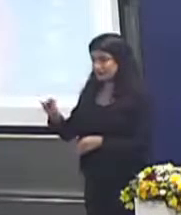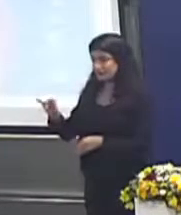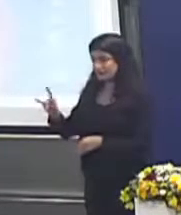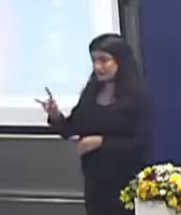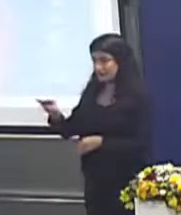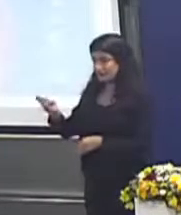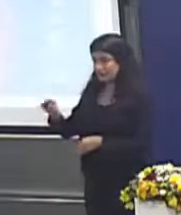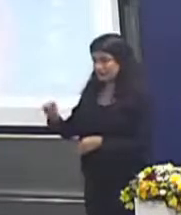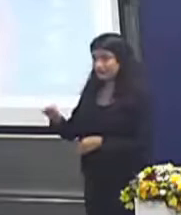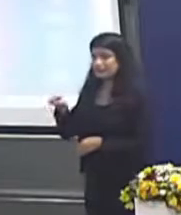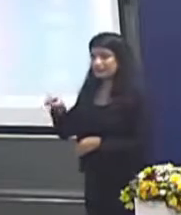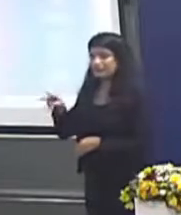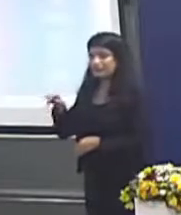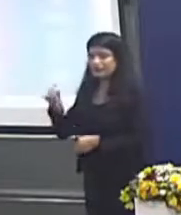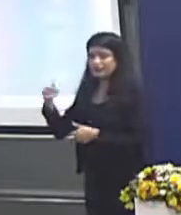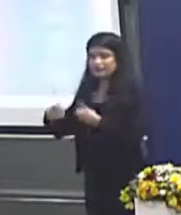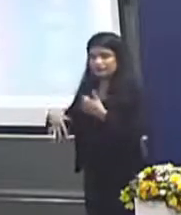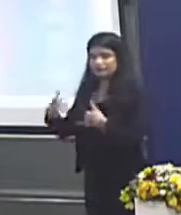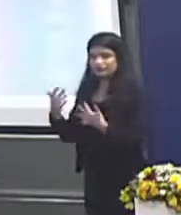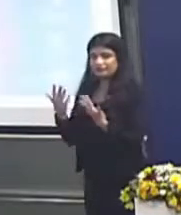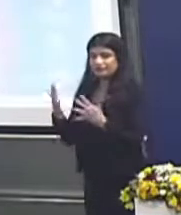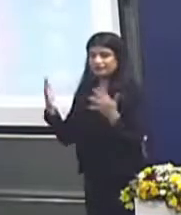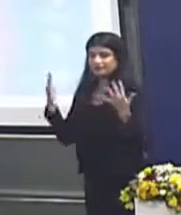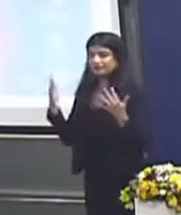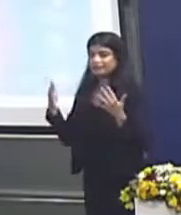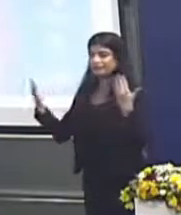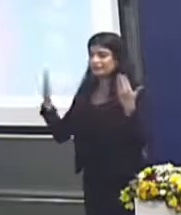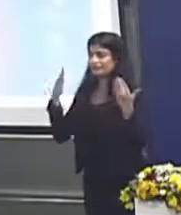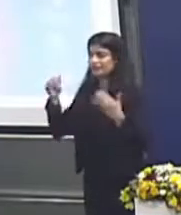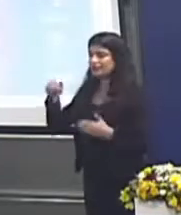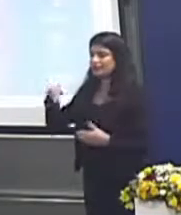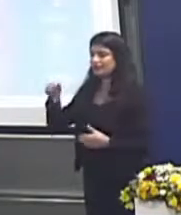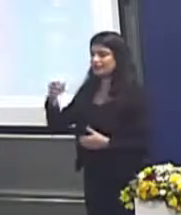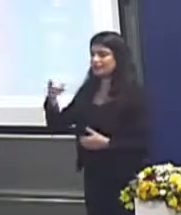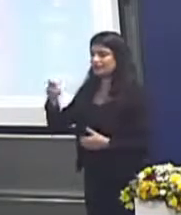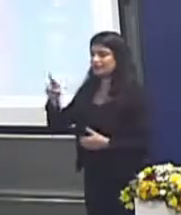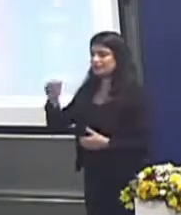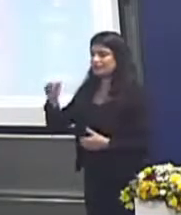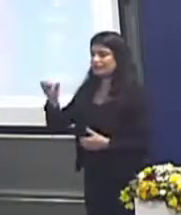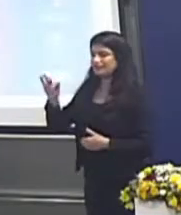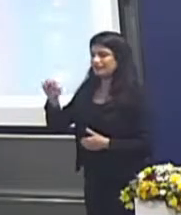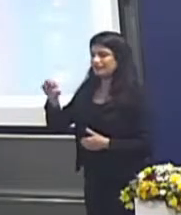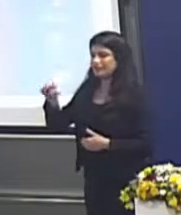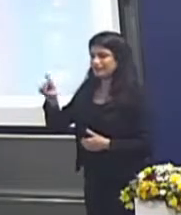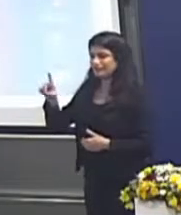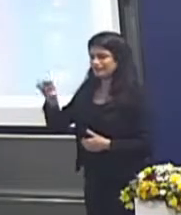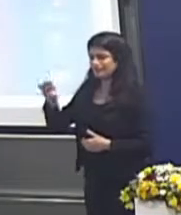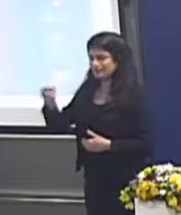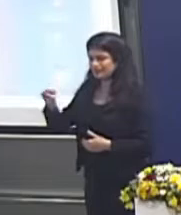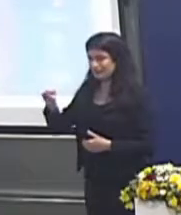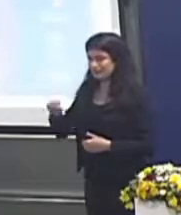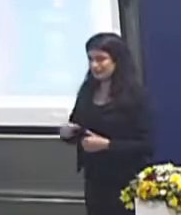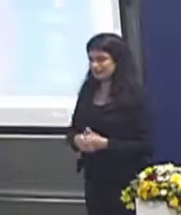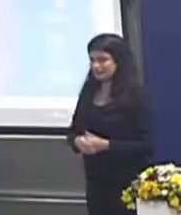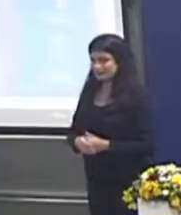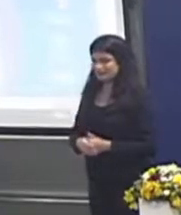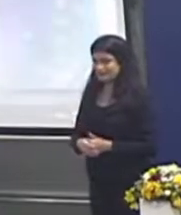de Carvalho para homenagear a psicóloga Ana Sandra Fernandes Arcoverde Nóbrega.